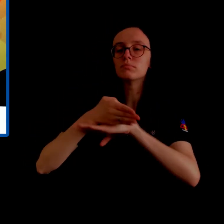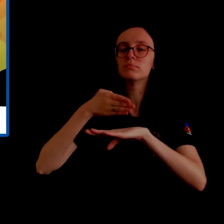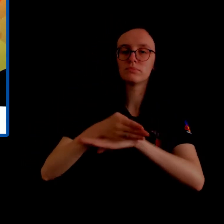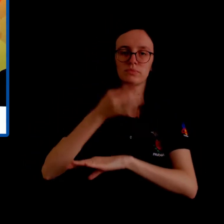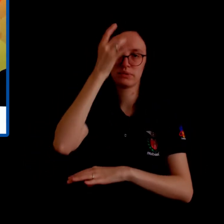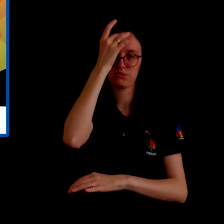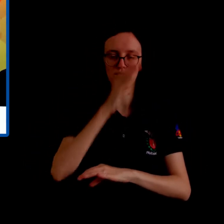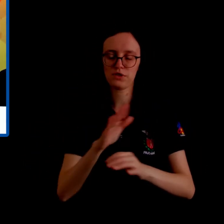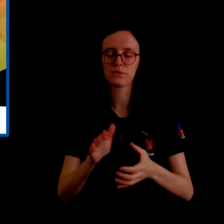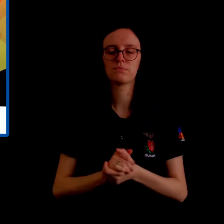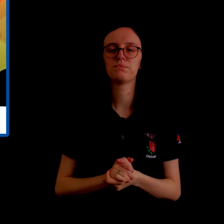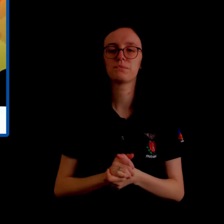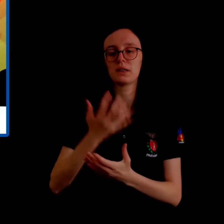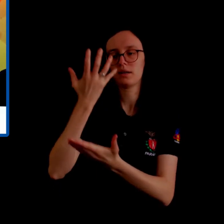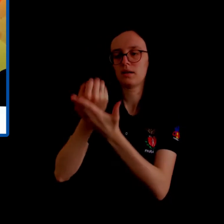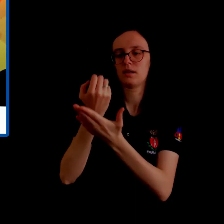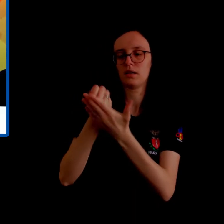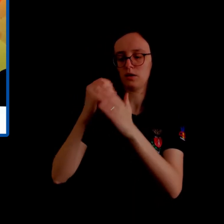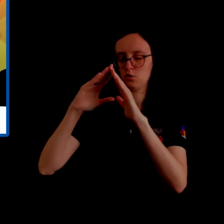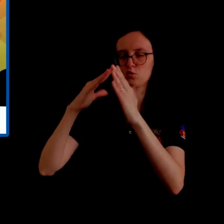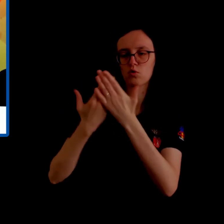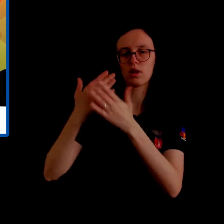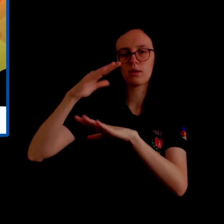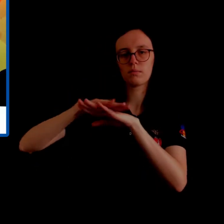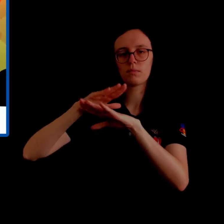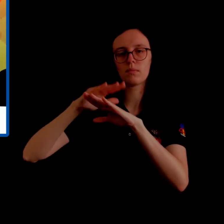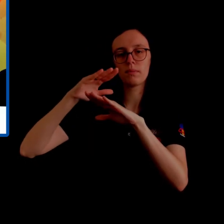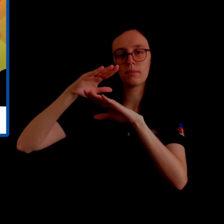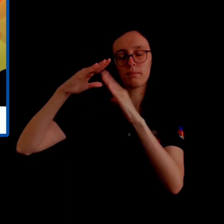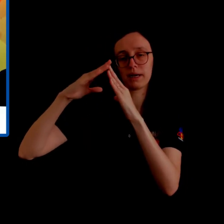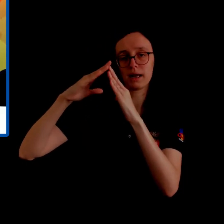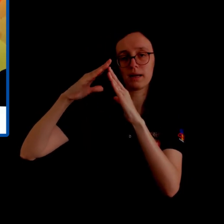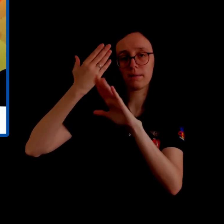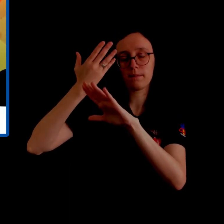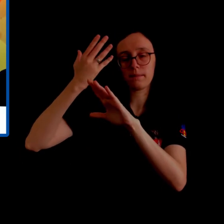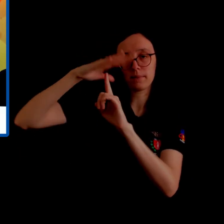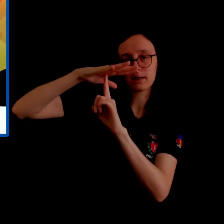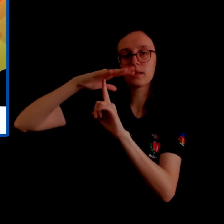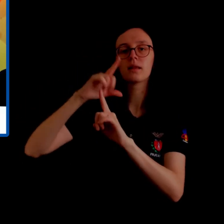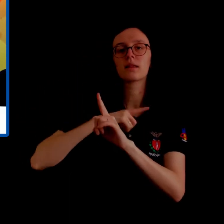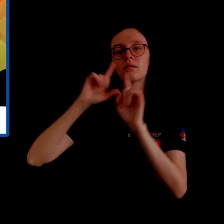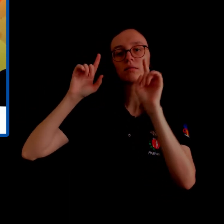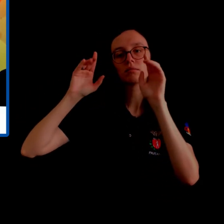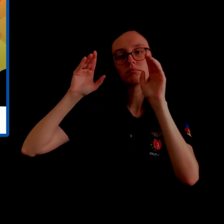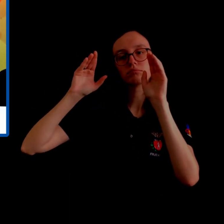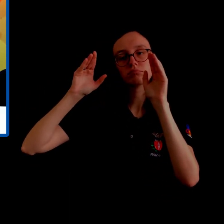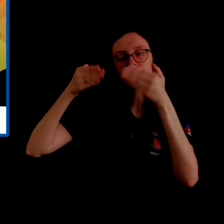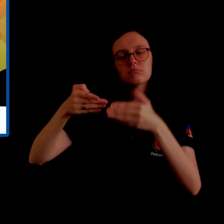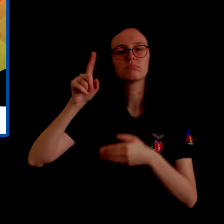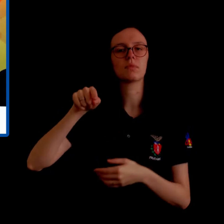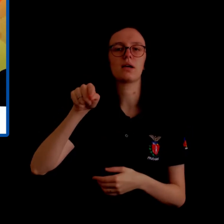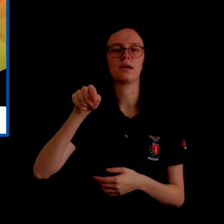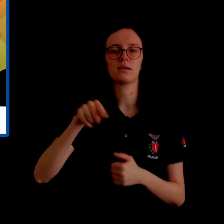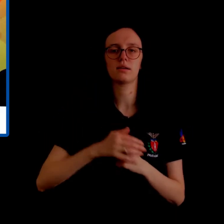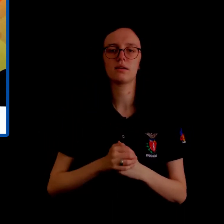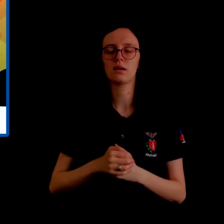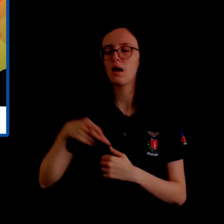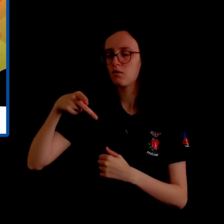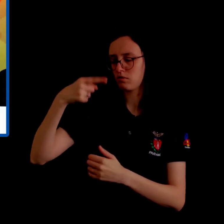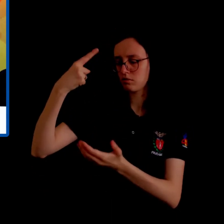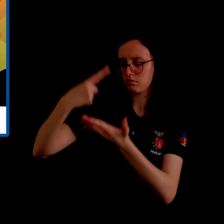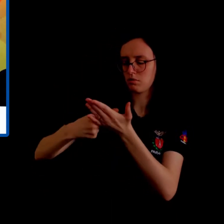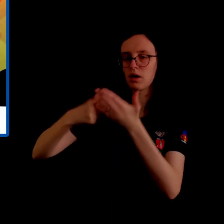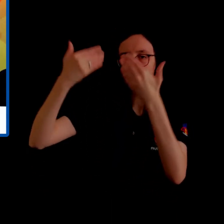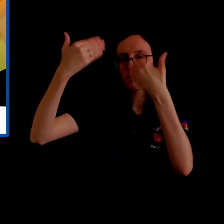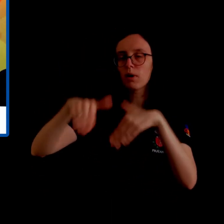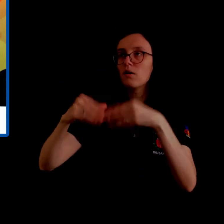E o aplicativo Escola Paraná, ele tinha essa função. Então o professor, ele marcava a prova no cantinho do